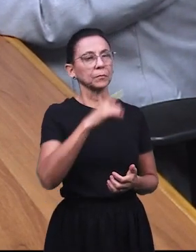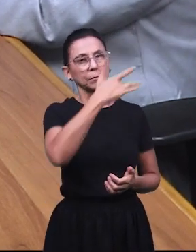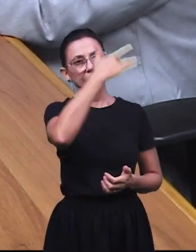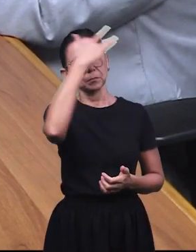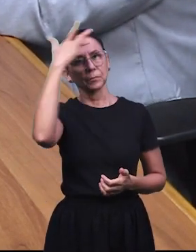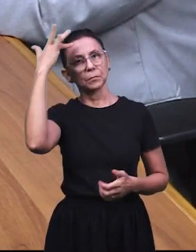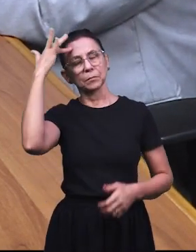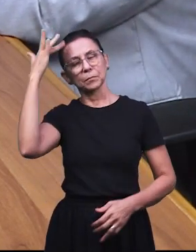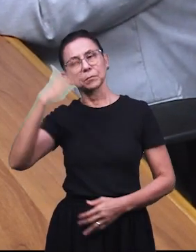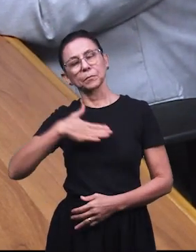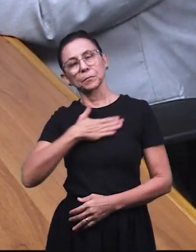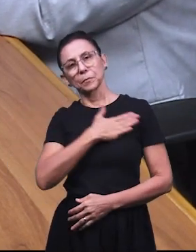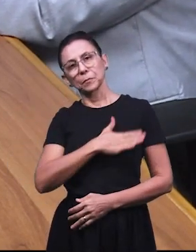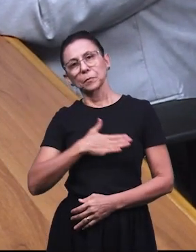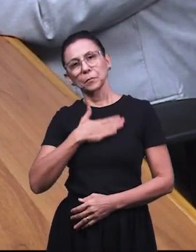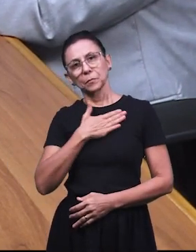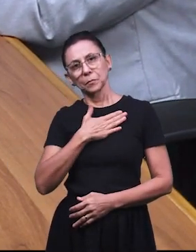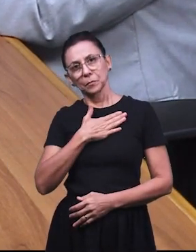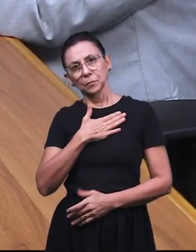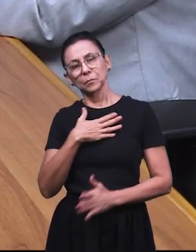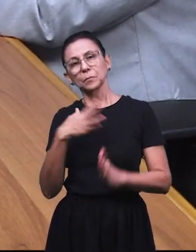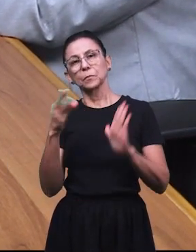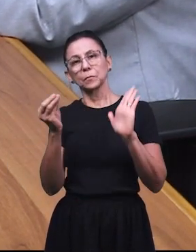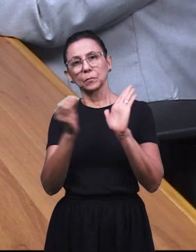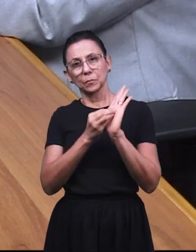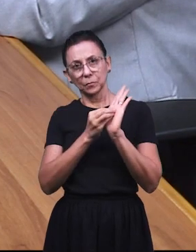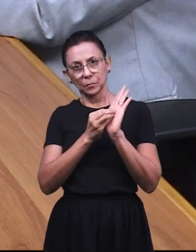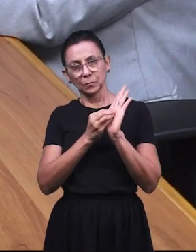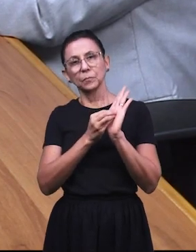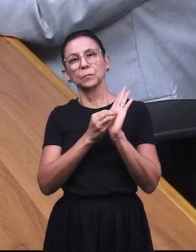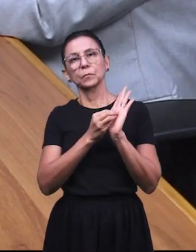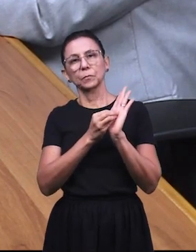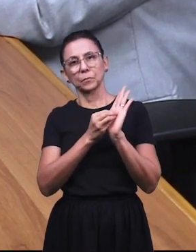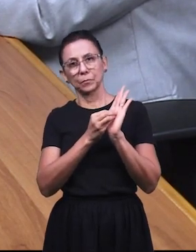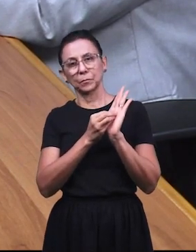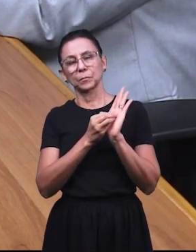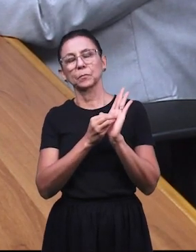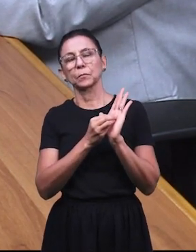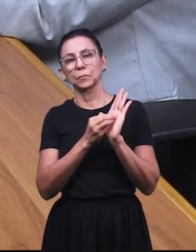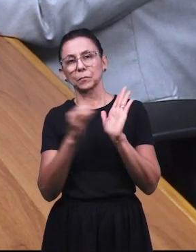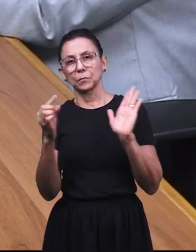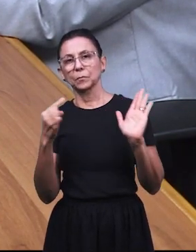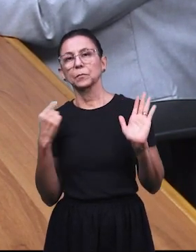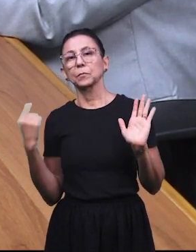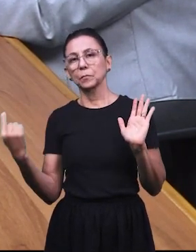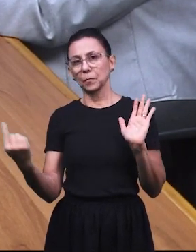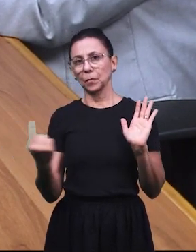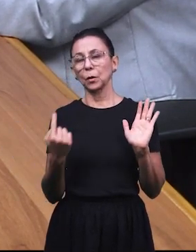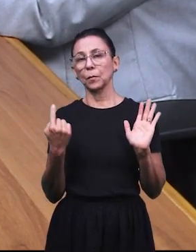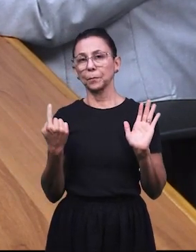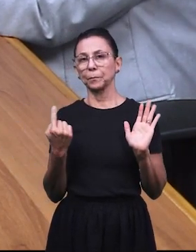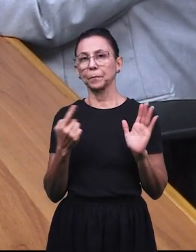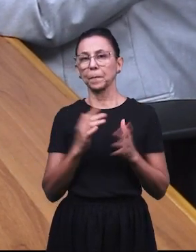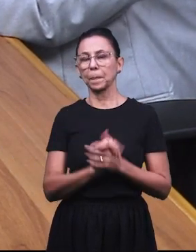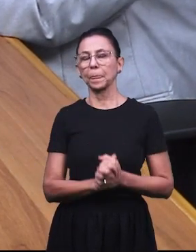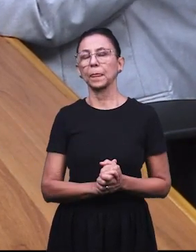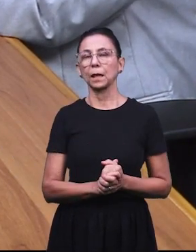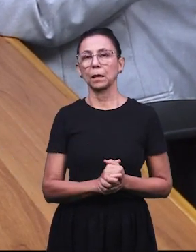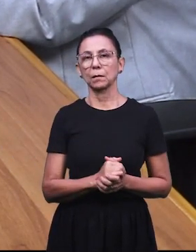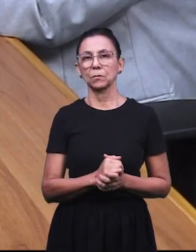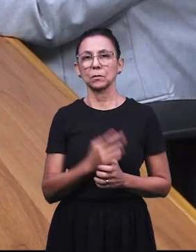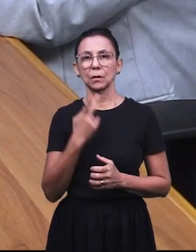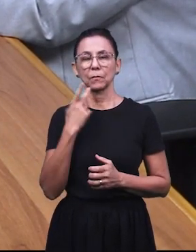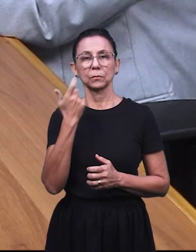de determinados conteúdos nossos. Já que a gente está falando de